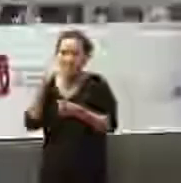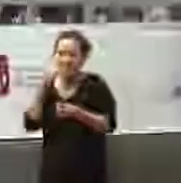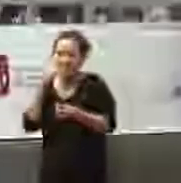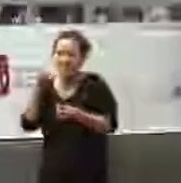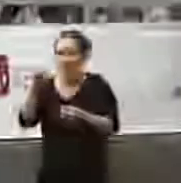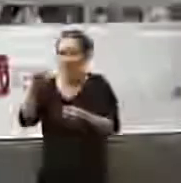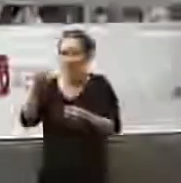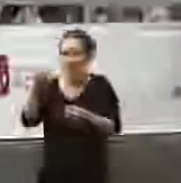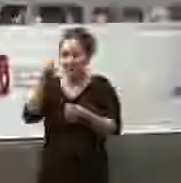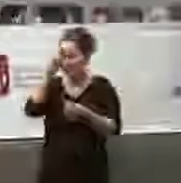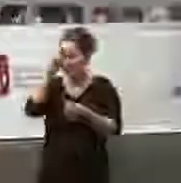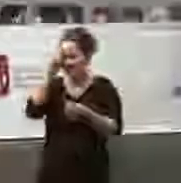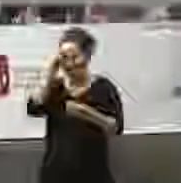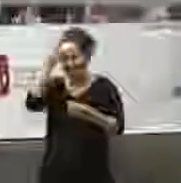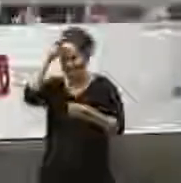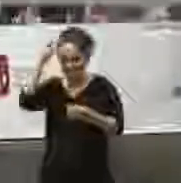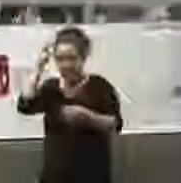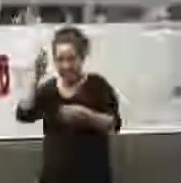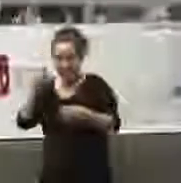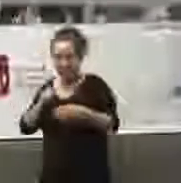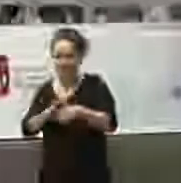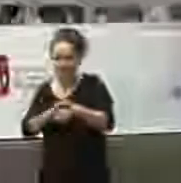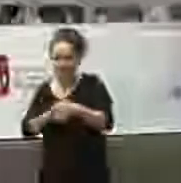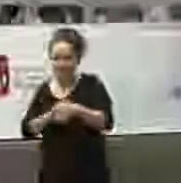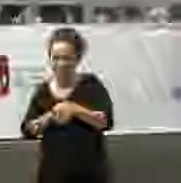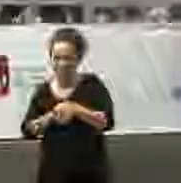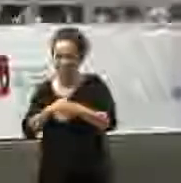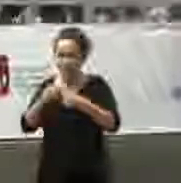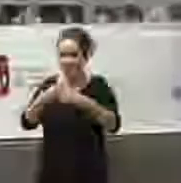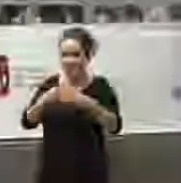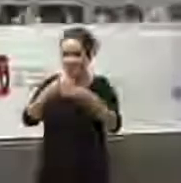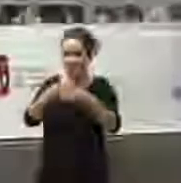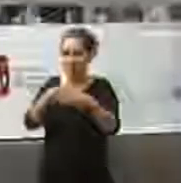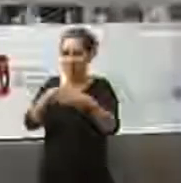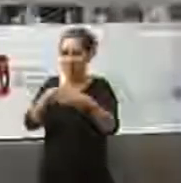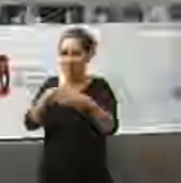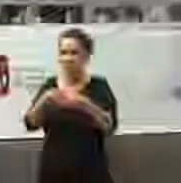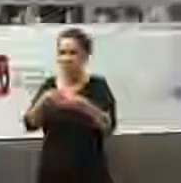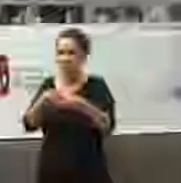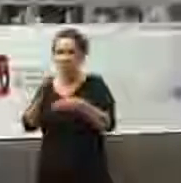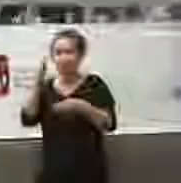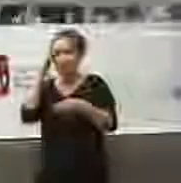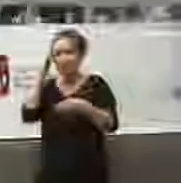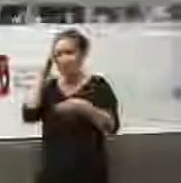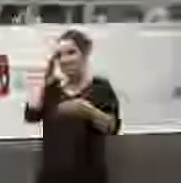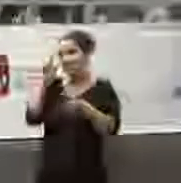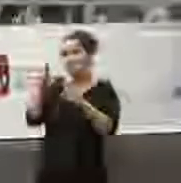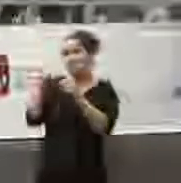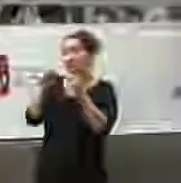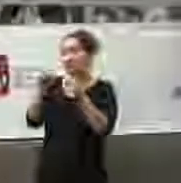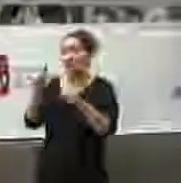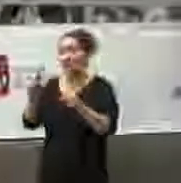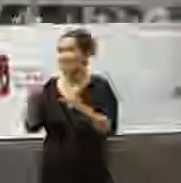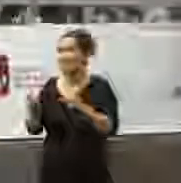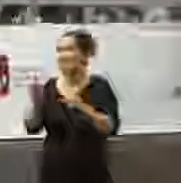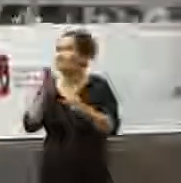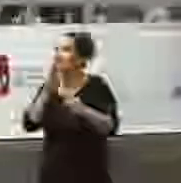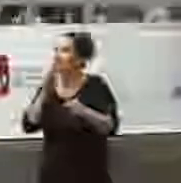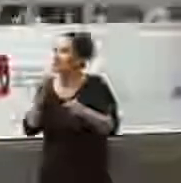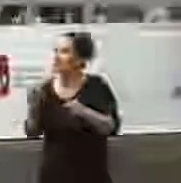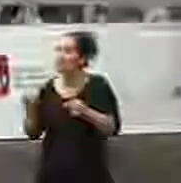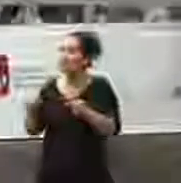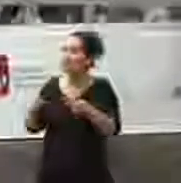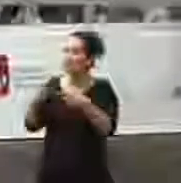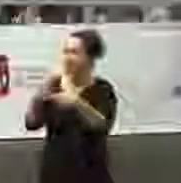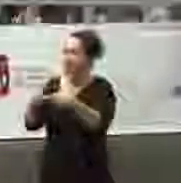a vocês que nós não temos orçamento para poder fazer isso eo ministério de repente resolveu dizer pra gente nós vamos fornecer os fatores de coagulação